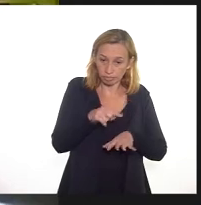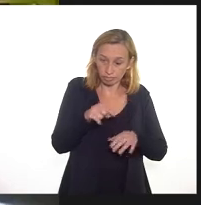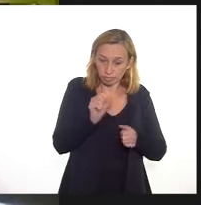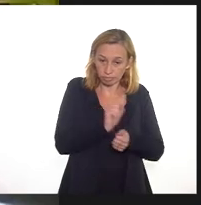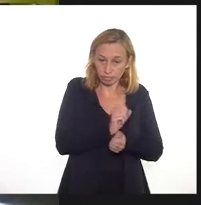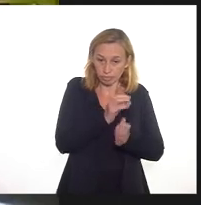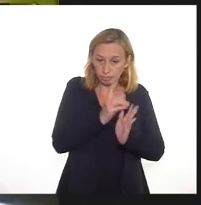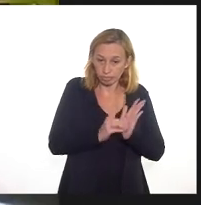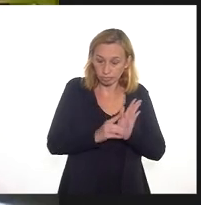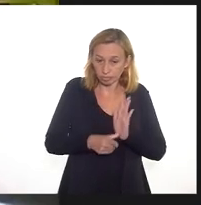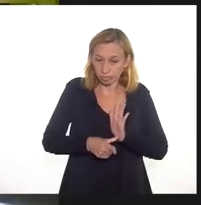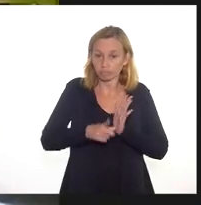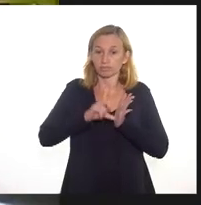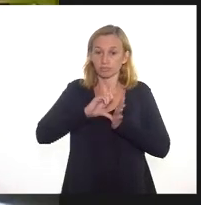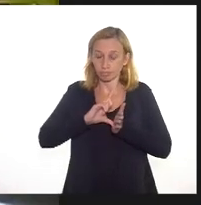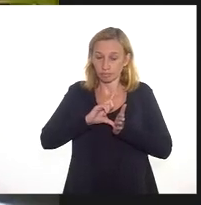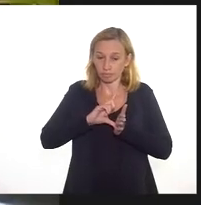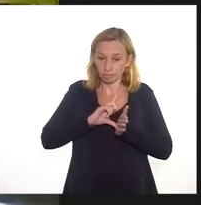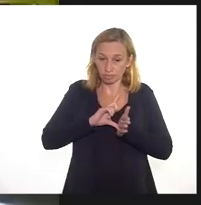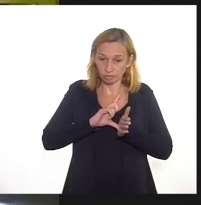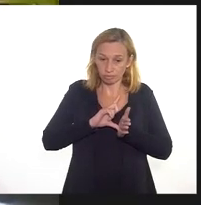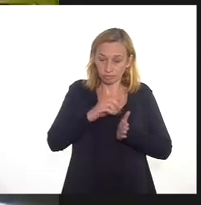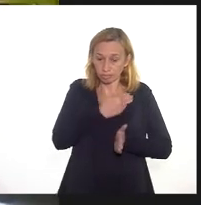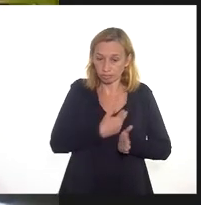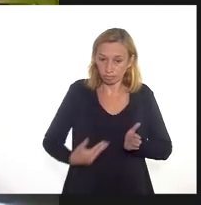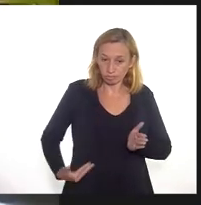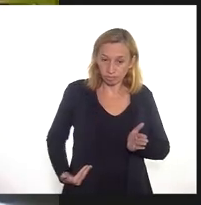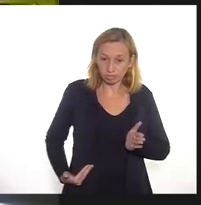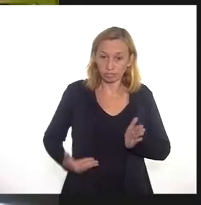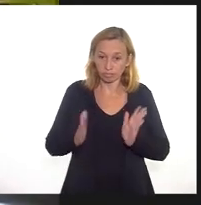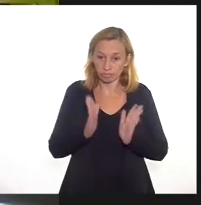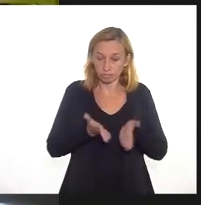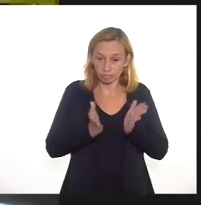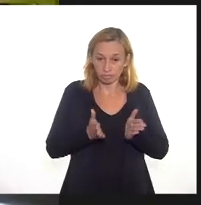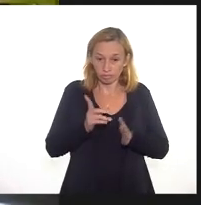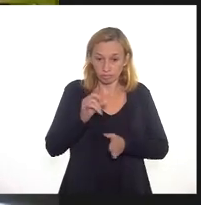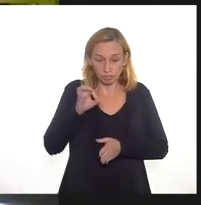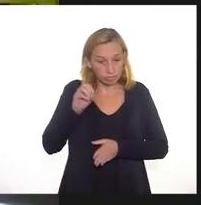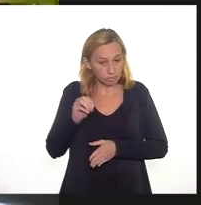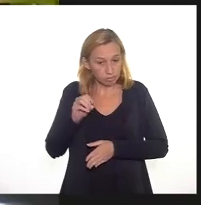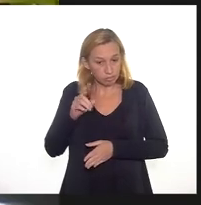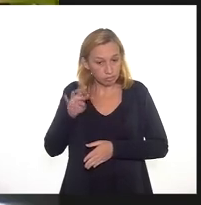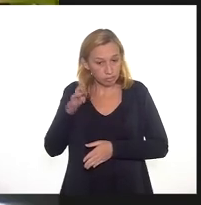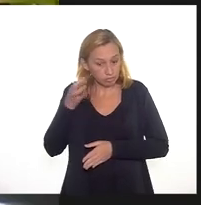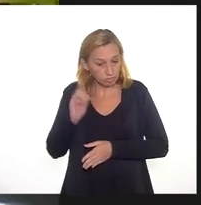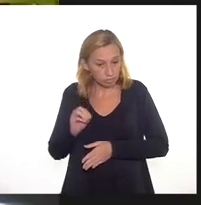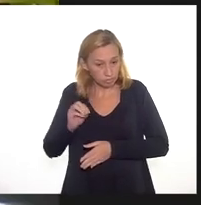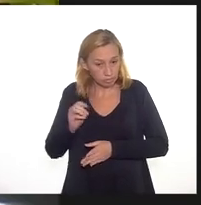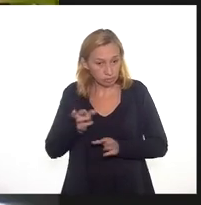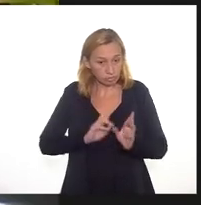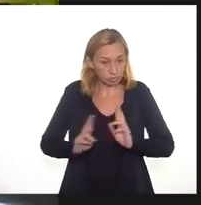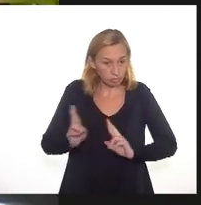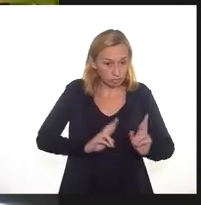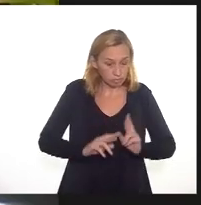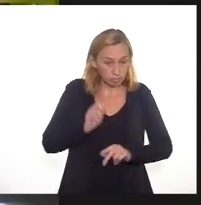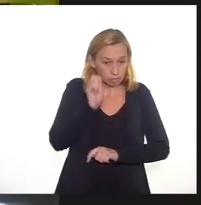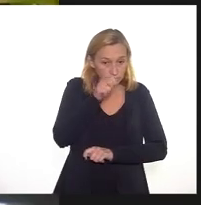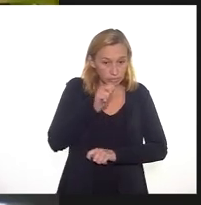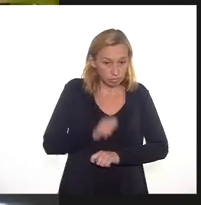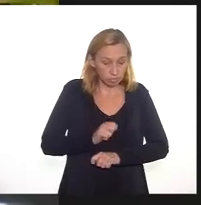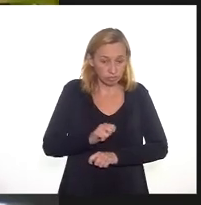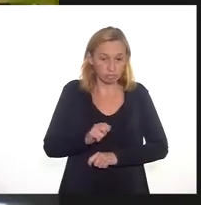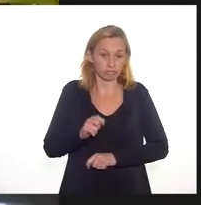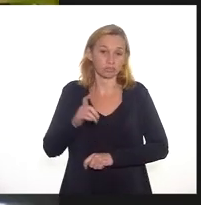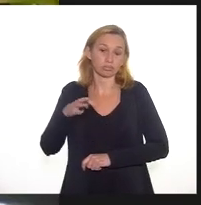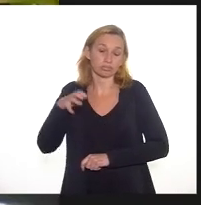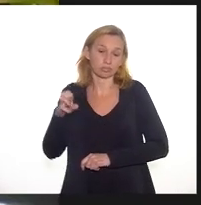decreto anterior do governo, do então governador agora, Cláudio Castro, com relação ao leilão da